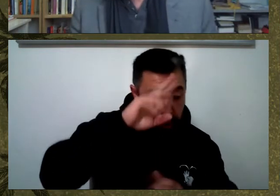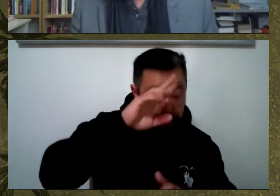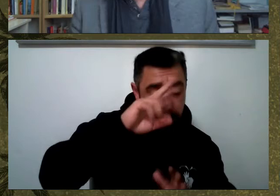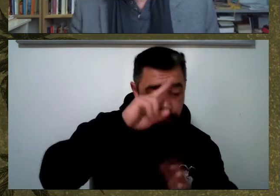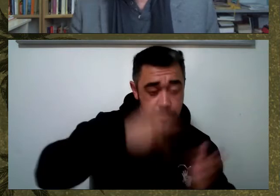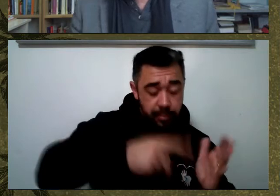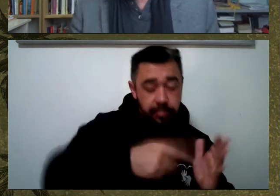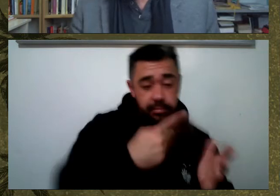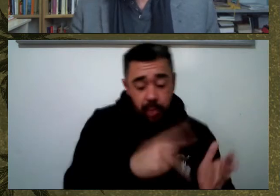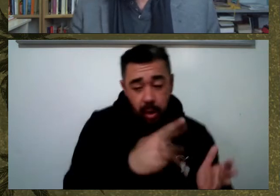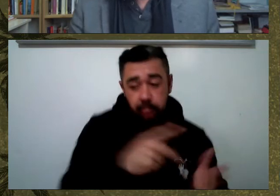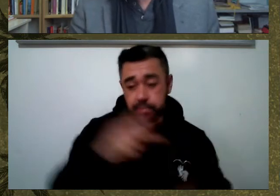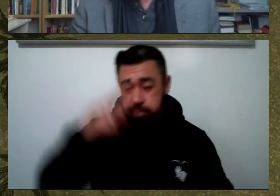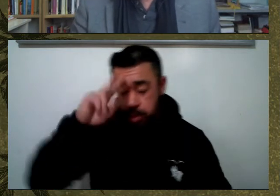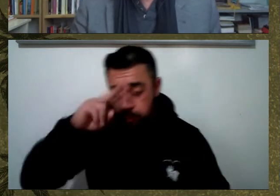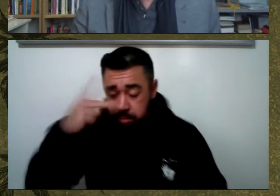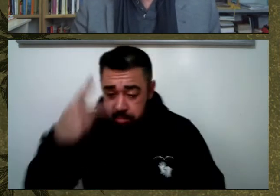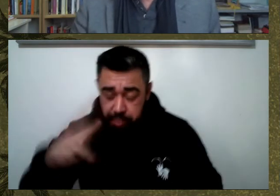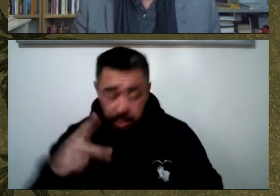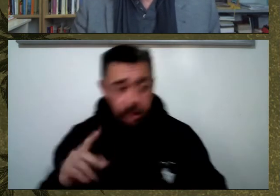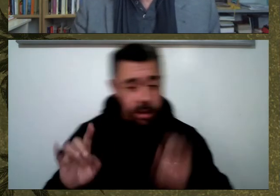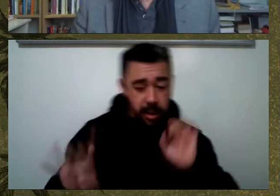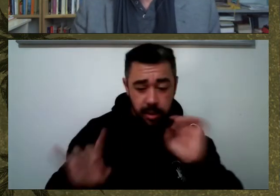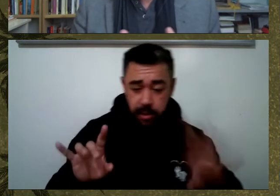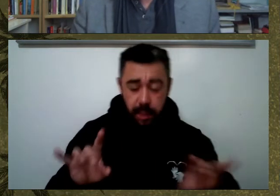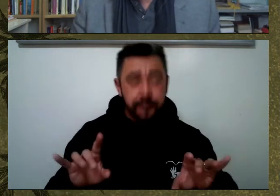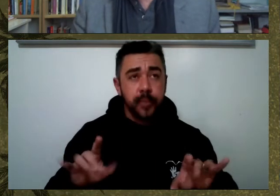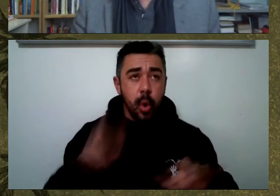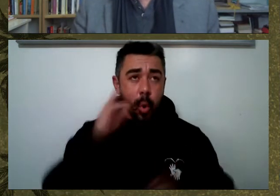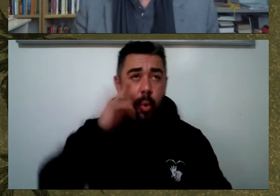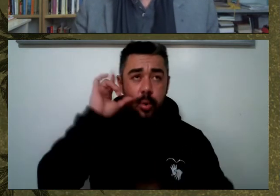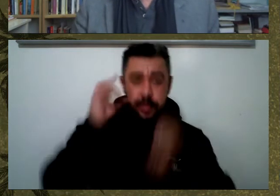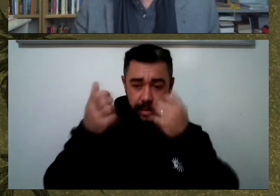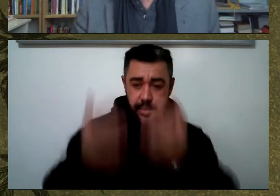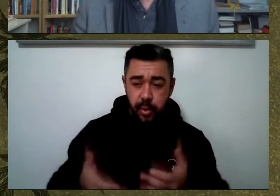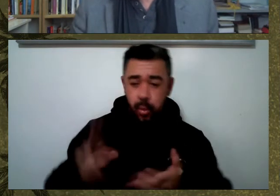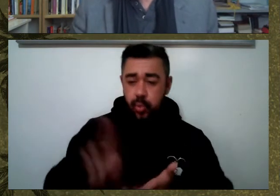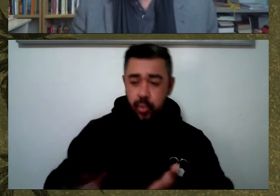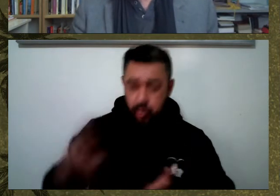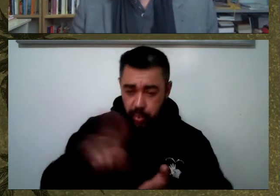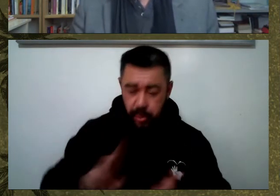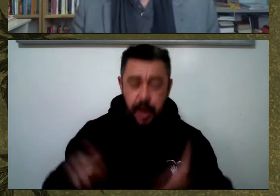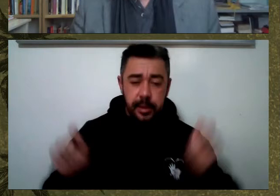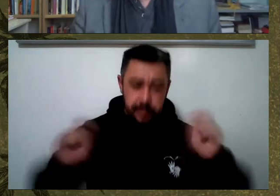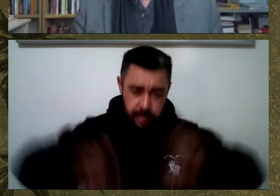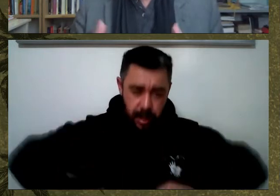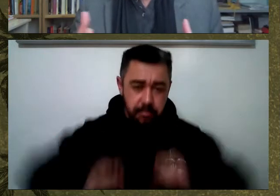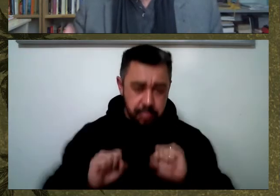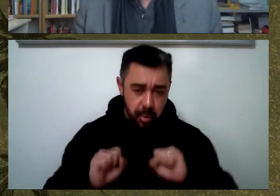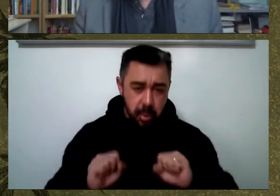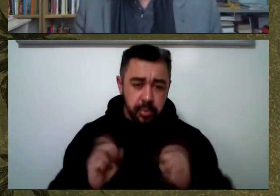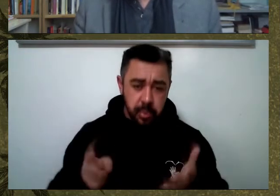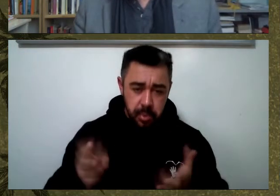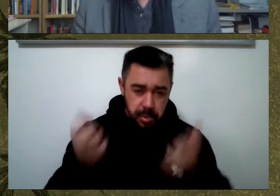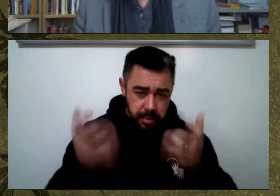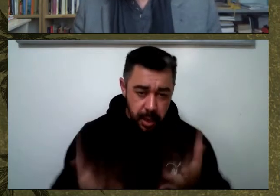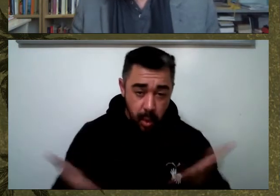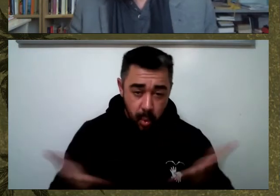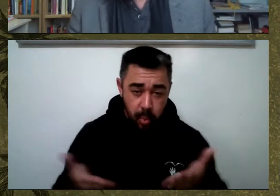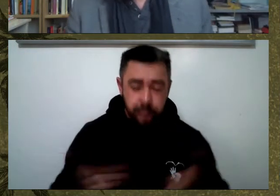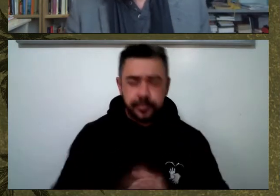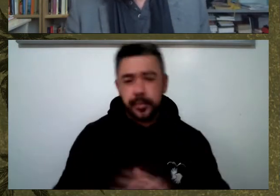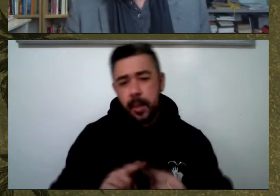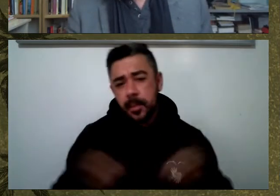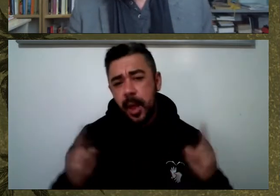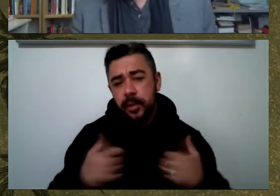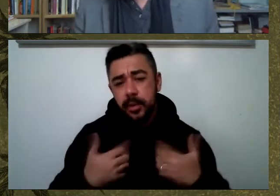próprias. Augusto falou um pouco de Uruguai ontem, acho que pode comentar um pouco aqui também, mas queremos muito